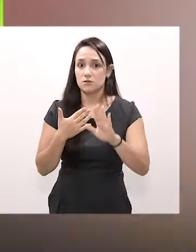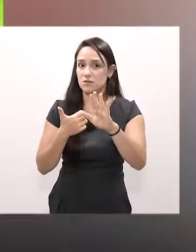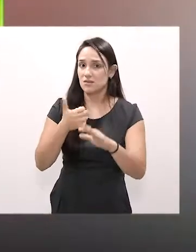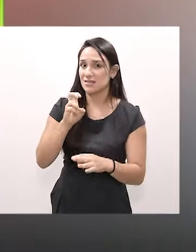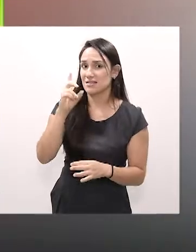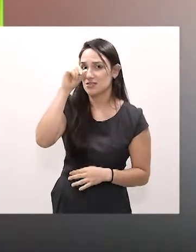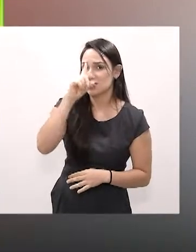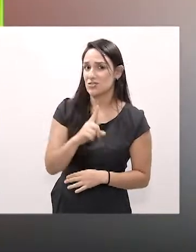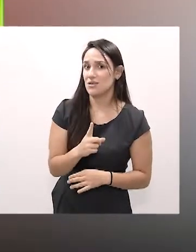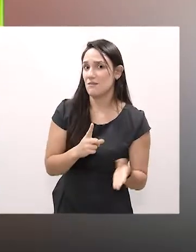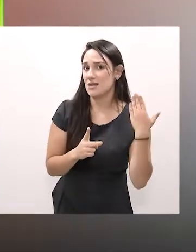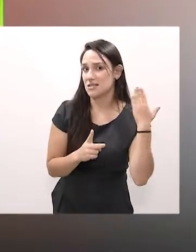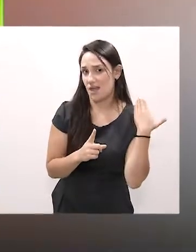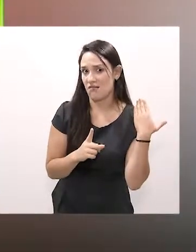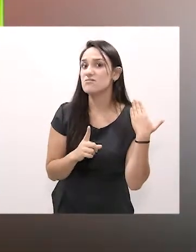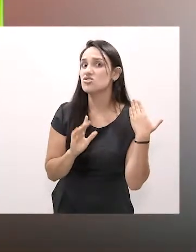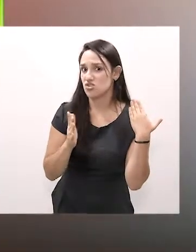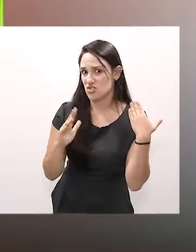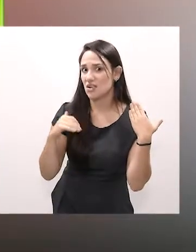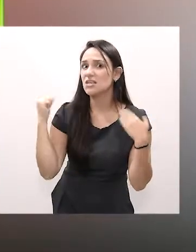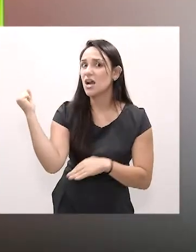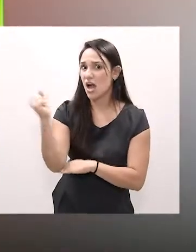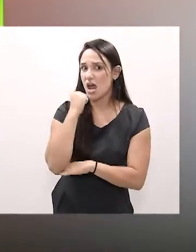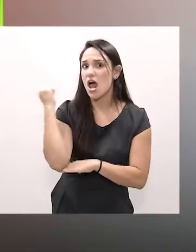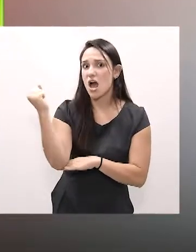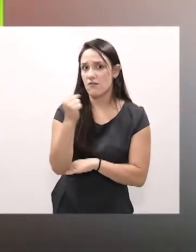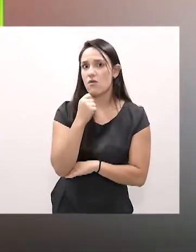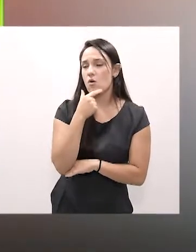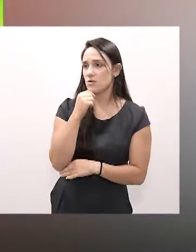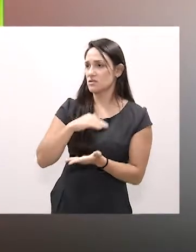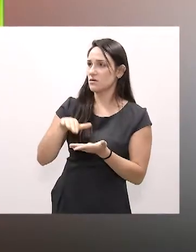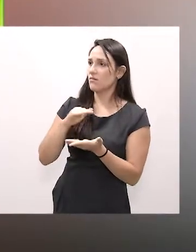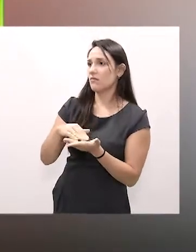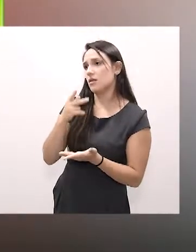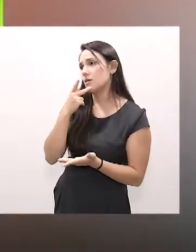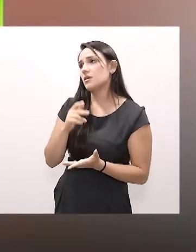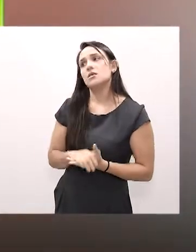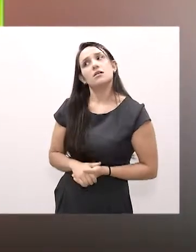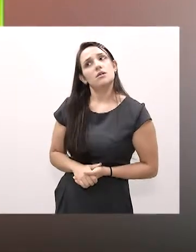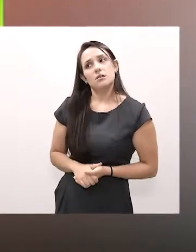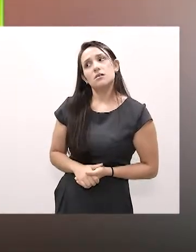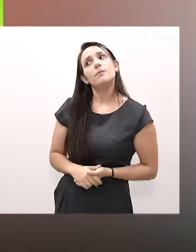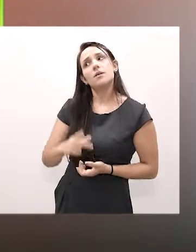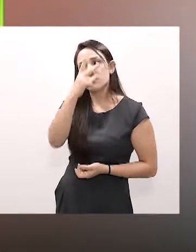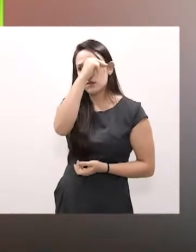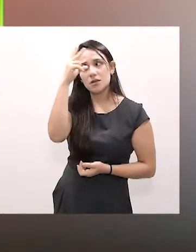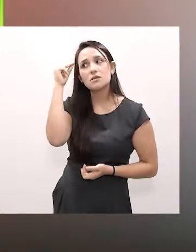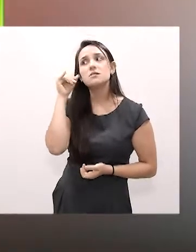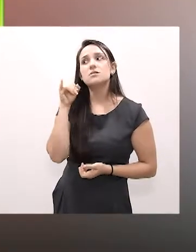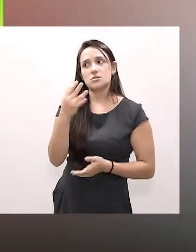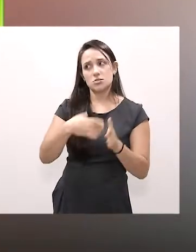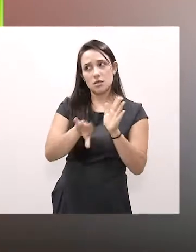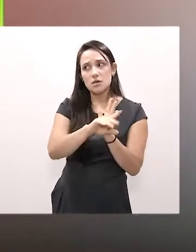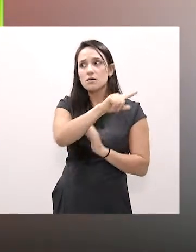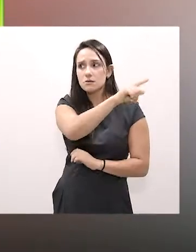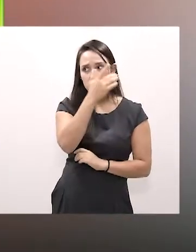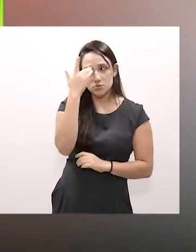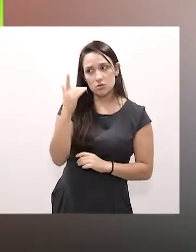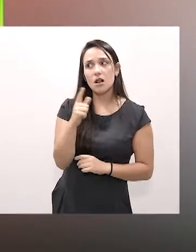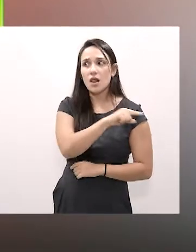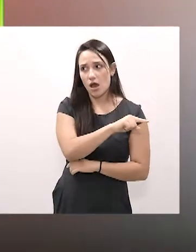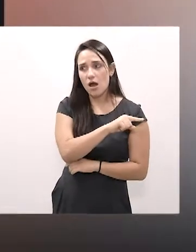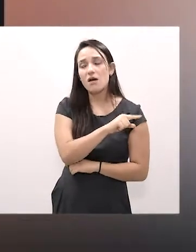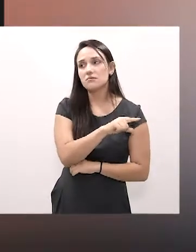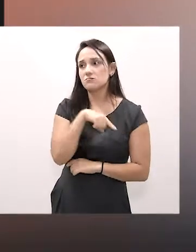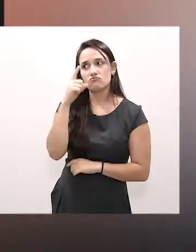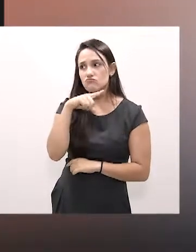situação há 15 dias atrás lá em Ponta Porã. E ele dizia: prefeito, se chegar mais alguém lá na porta do hospital,